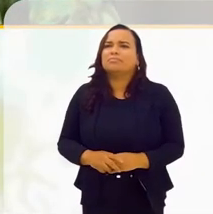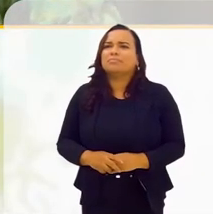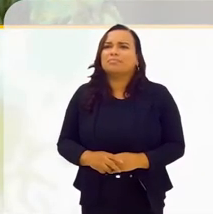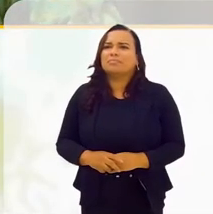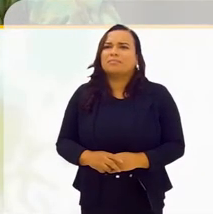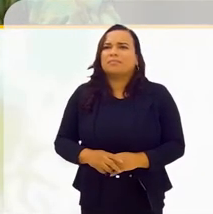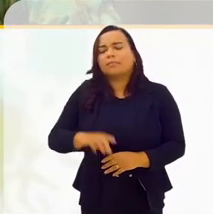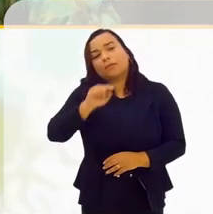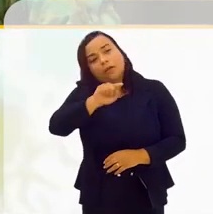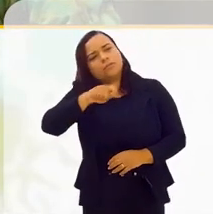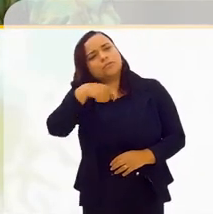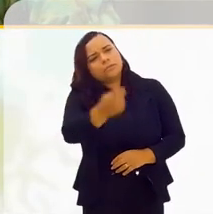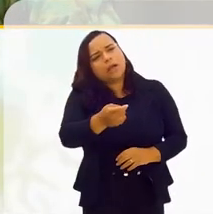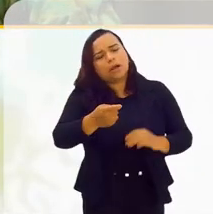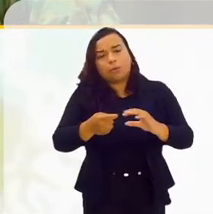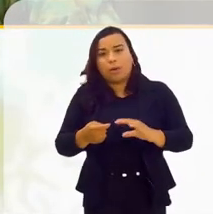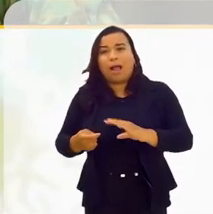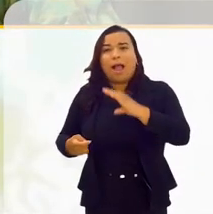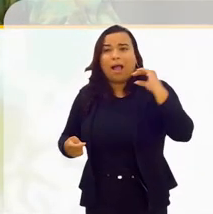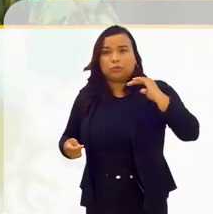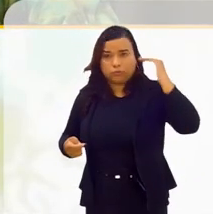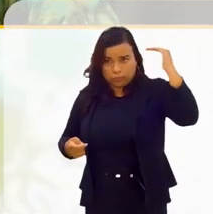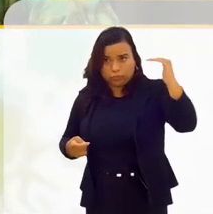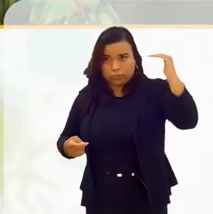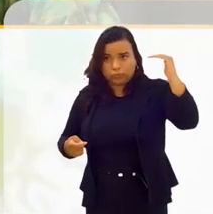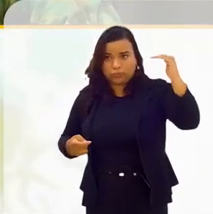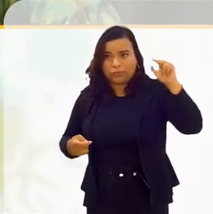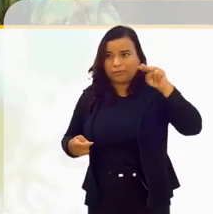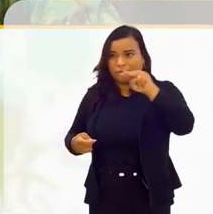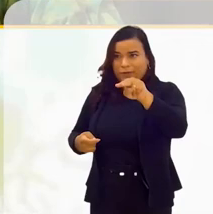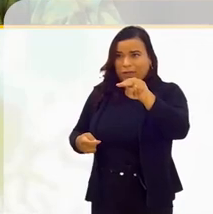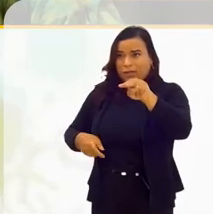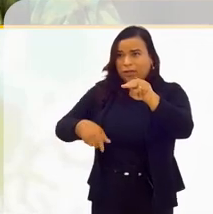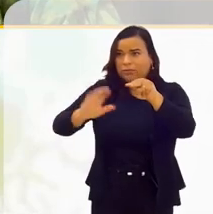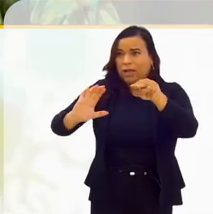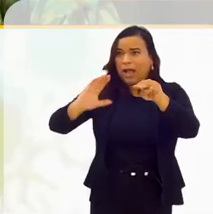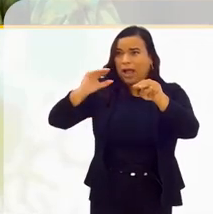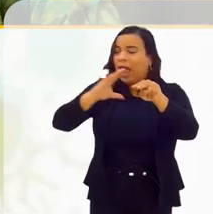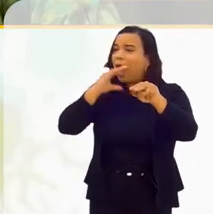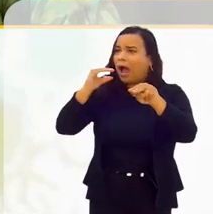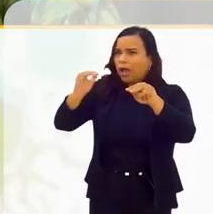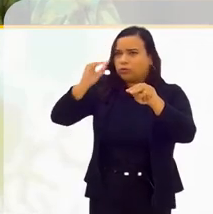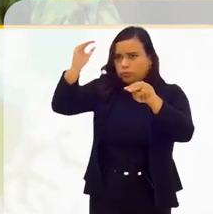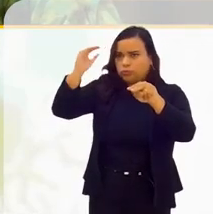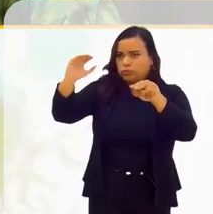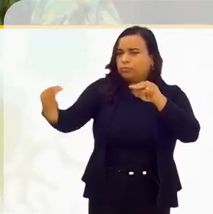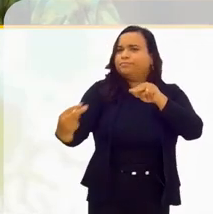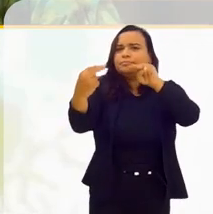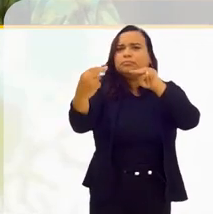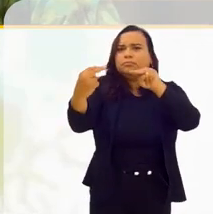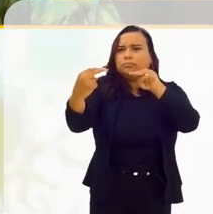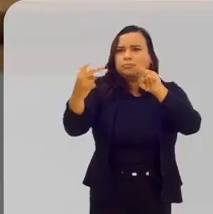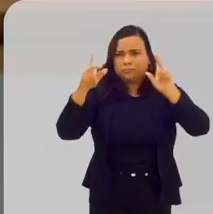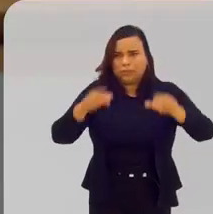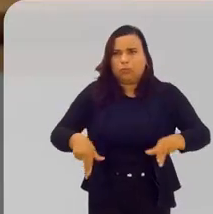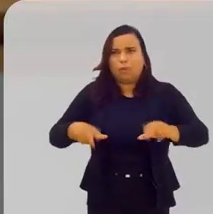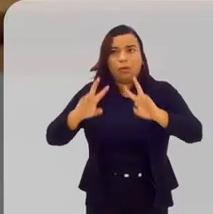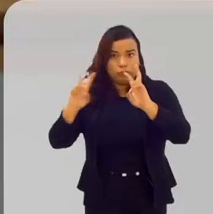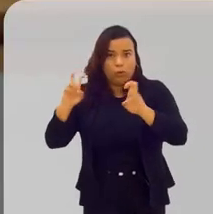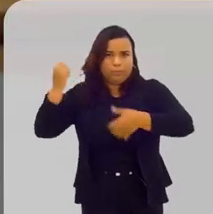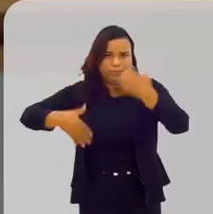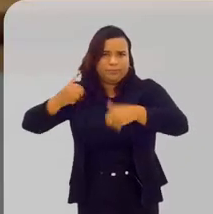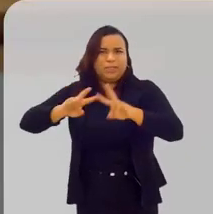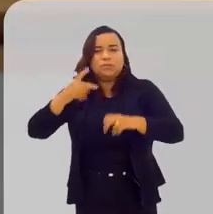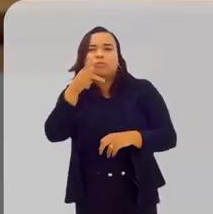era um adulto ali na frente do outro é isso que você quer dizer na nessa questão toda